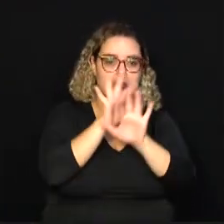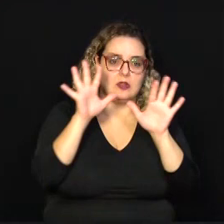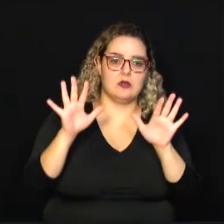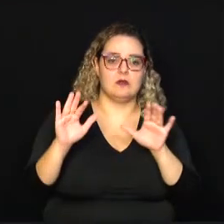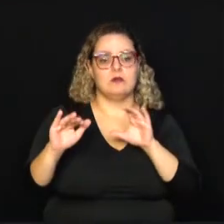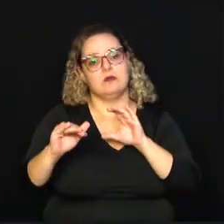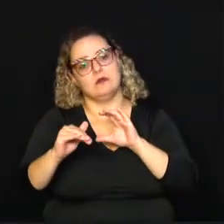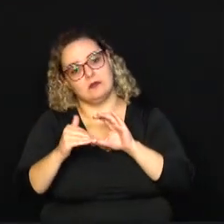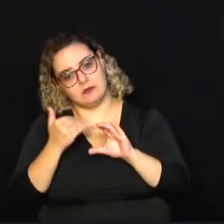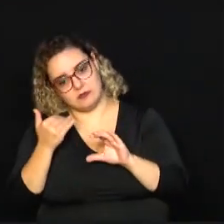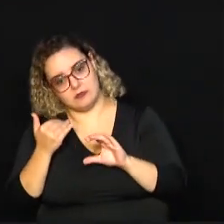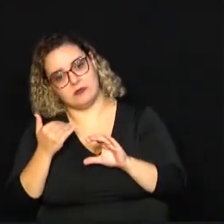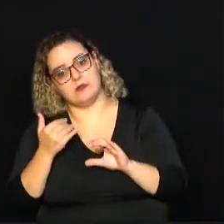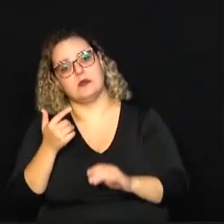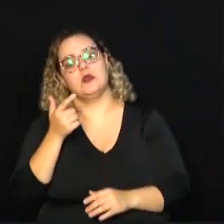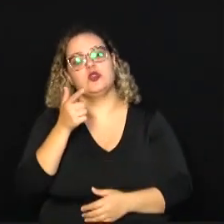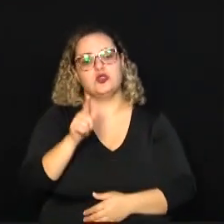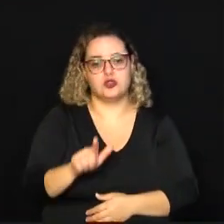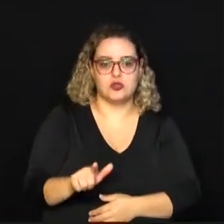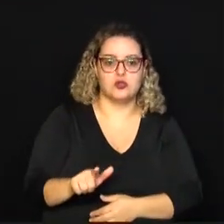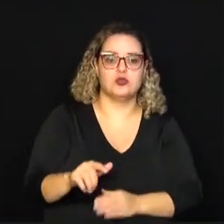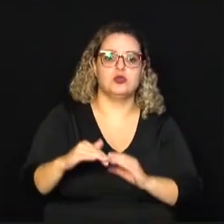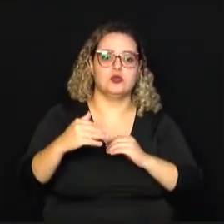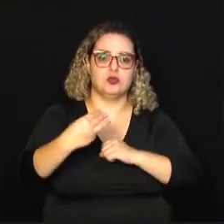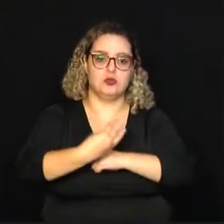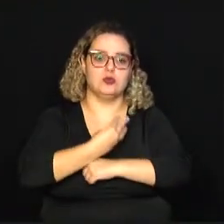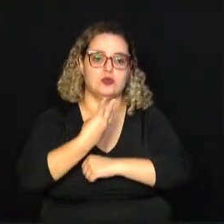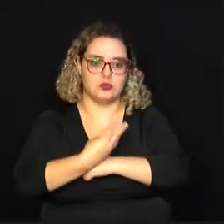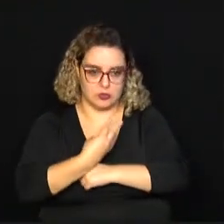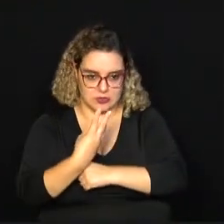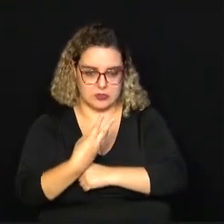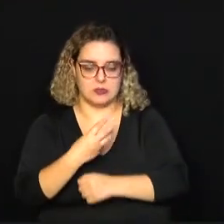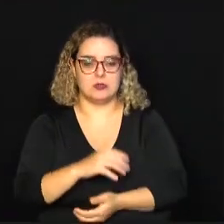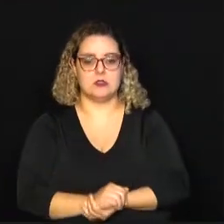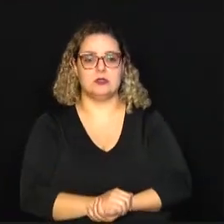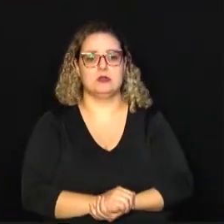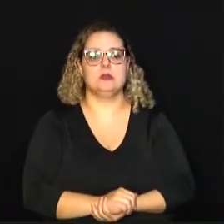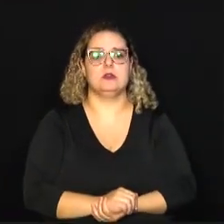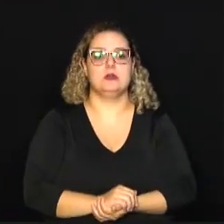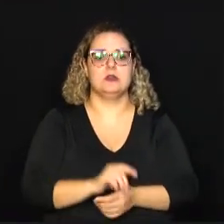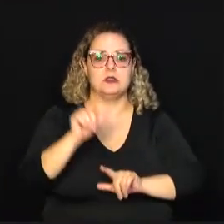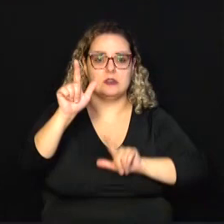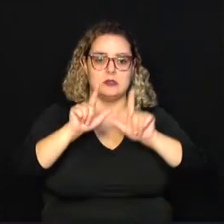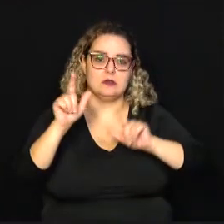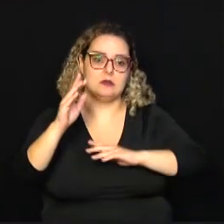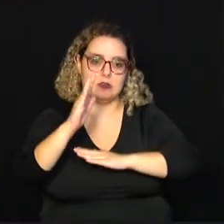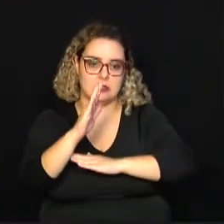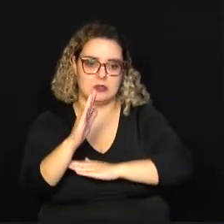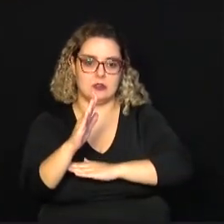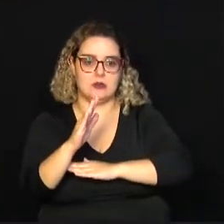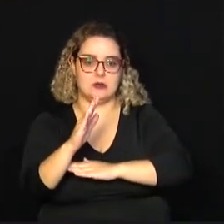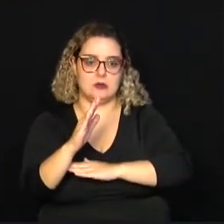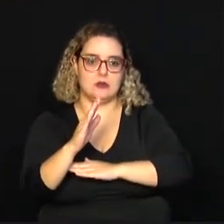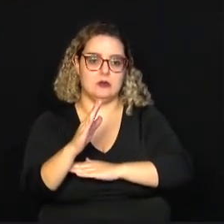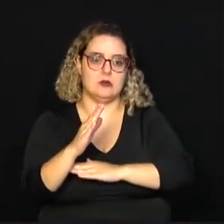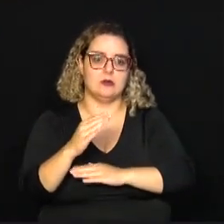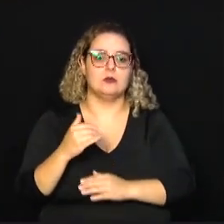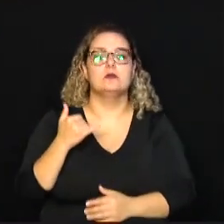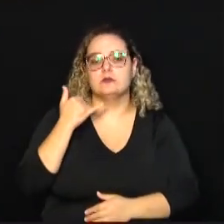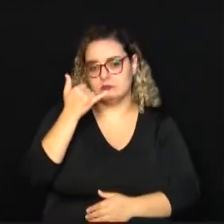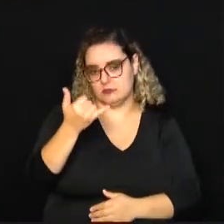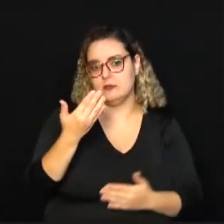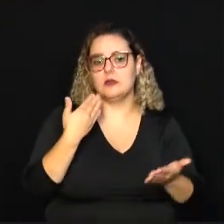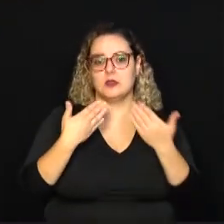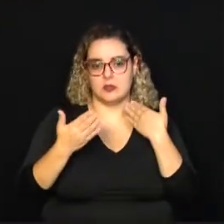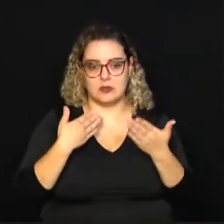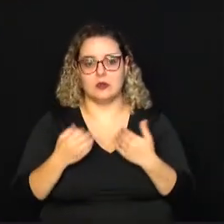gente, reenvie novamente no WhatsApp, que aí o pessoal da TV Câmara nos passa, ou passa o contato para a gente dialogar